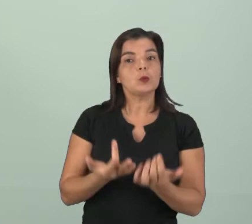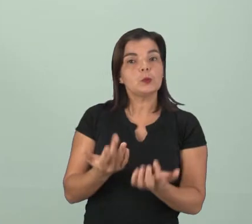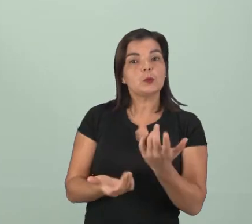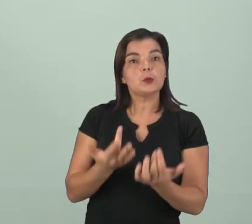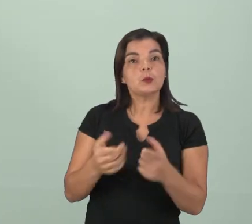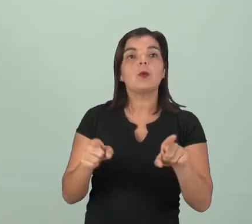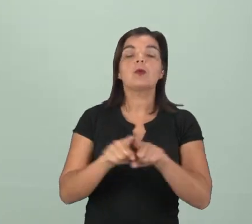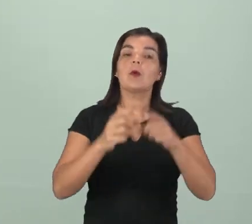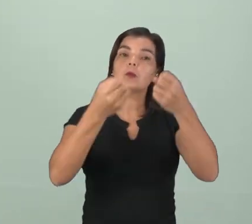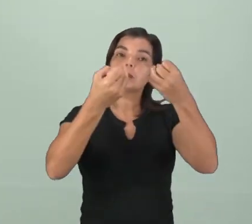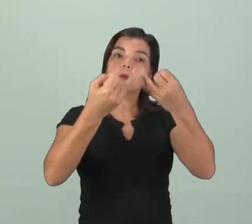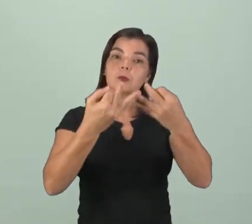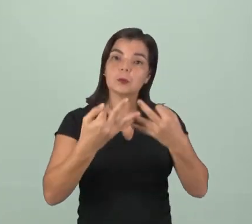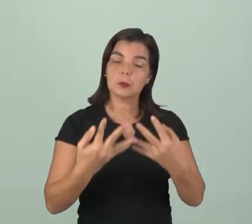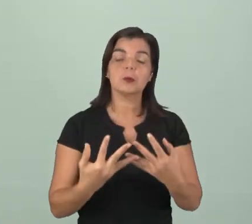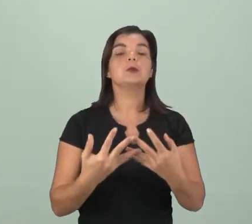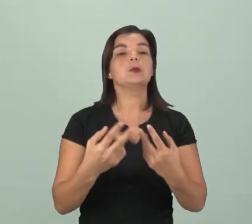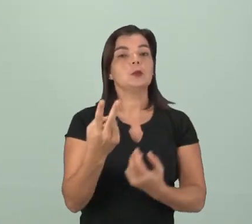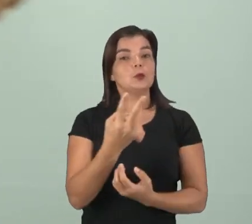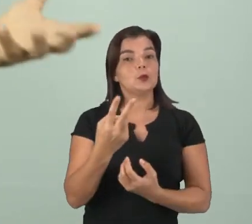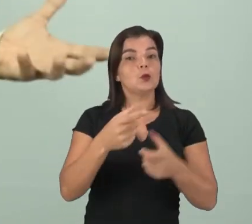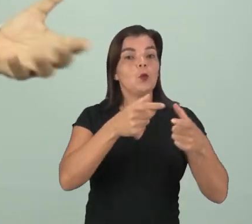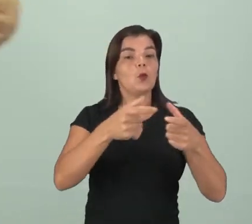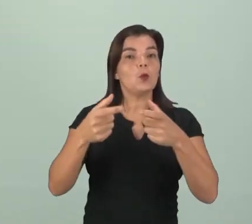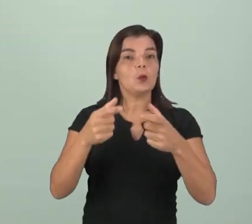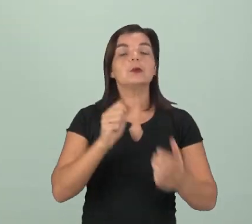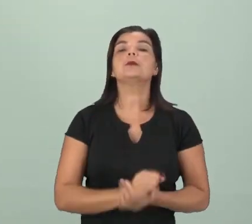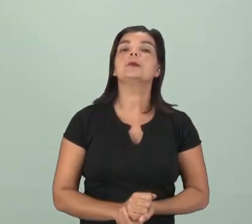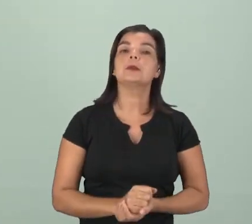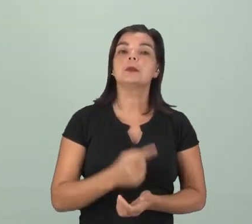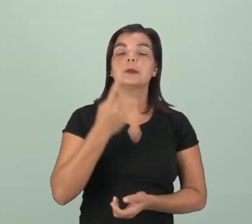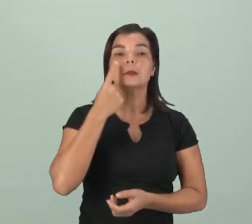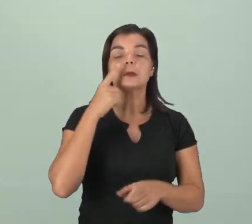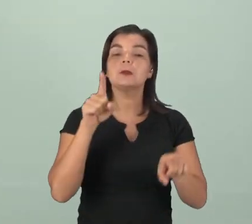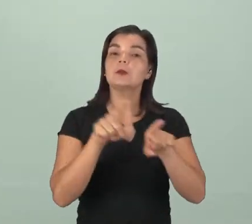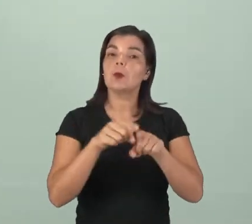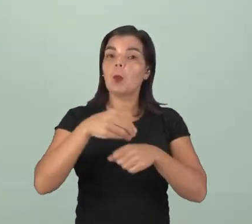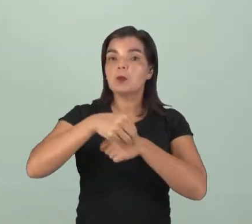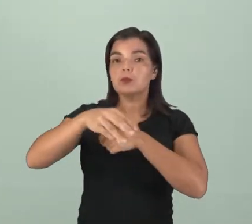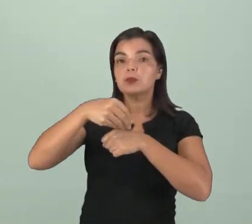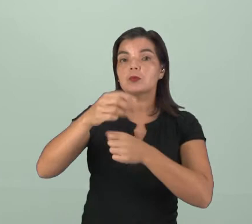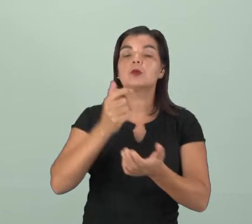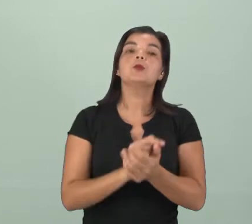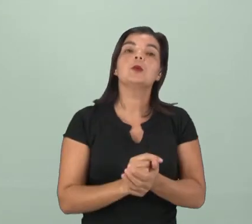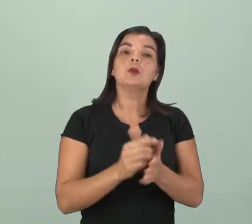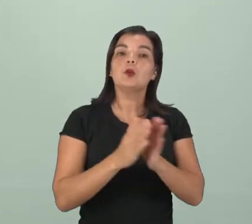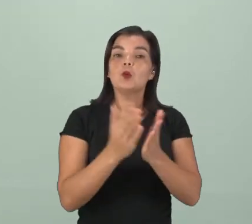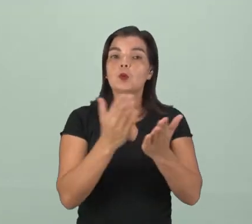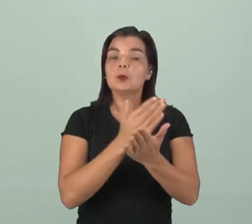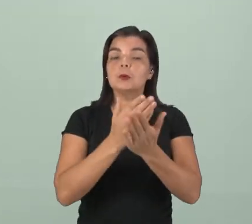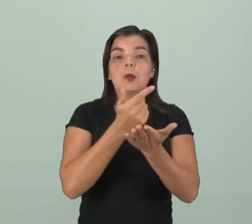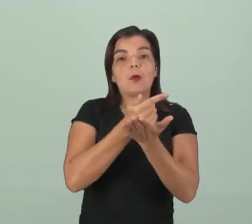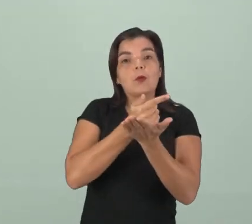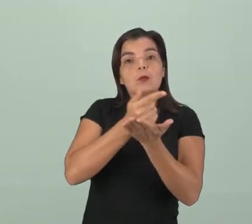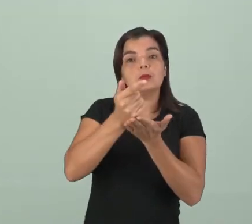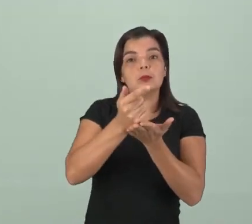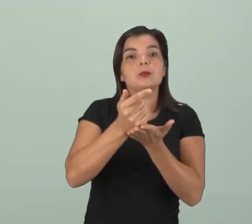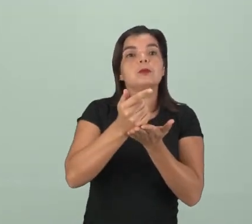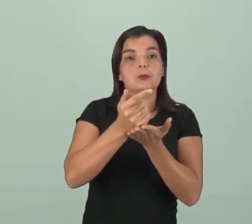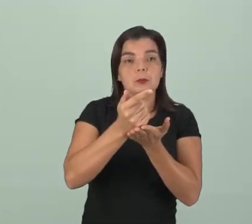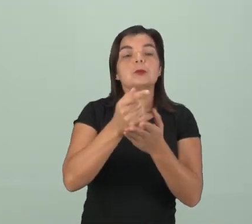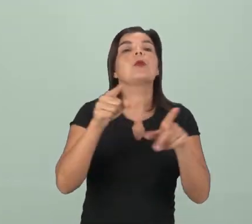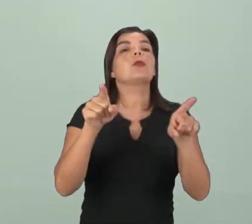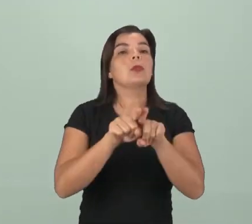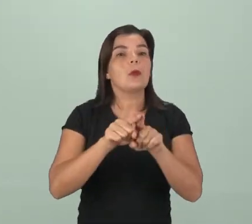são explicações sobre esses 2 lugares que Allan Kardec transmite, e um livro chamado Gênese.